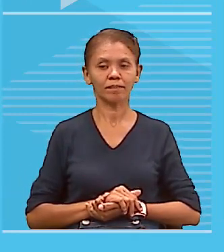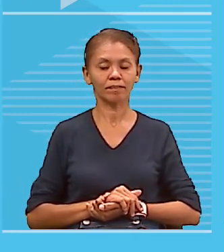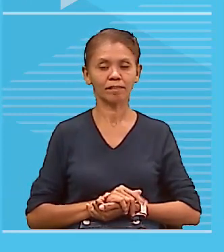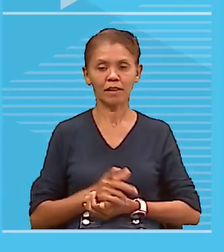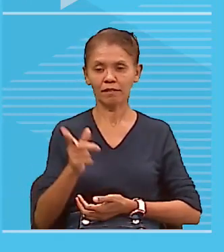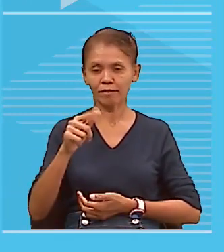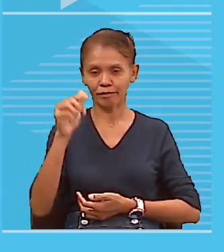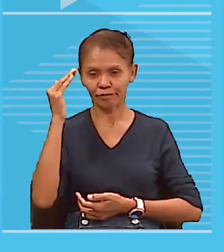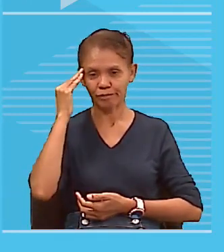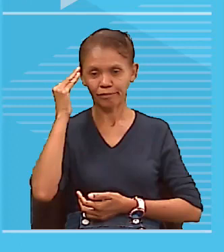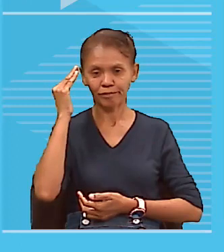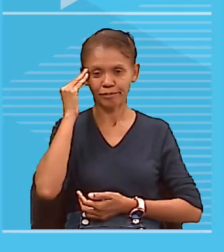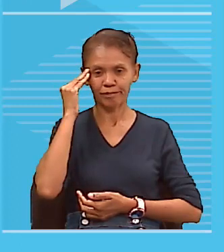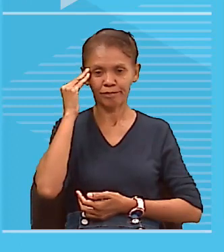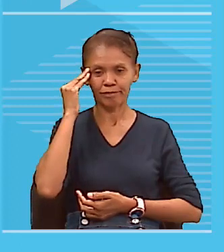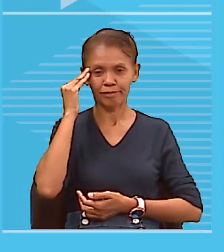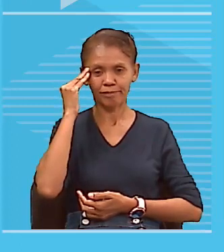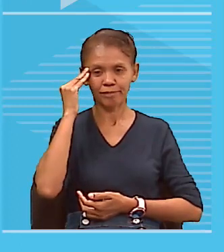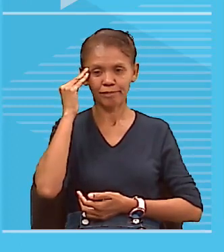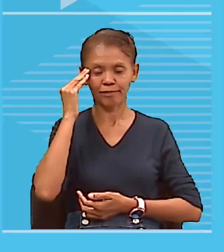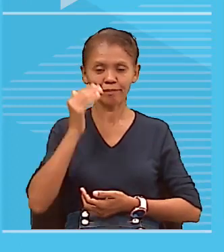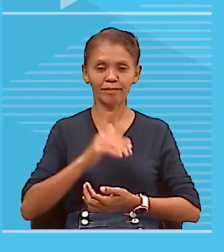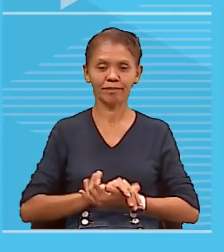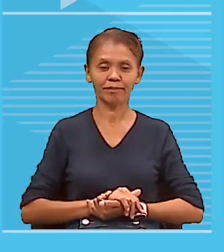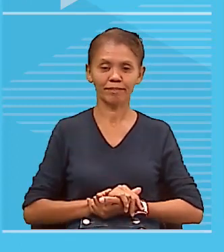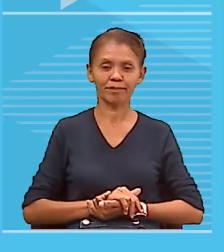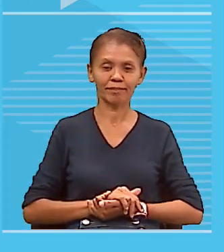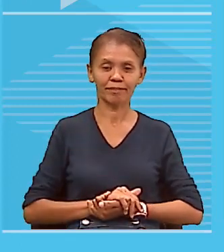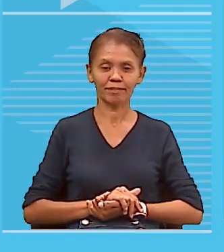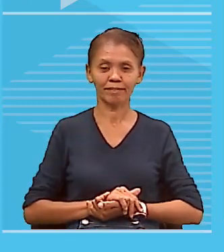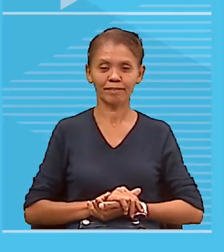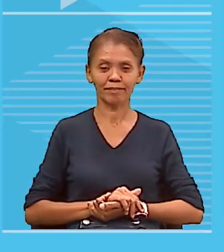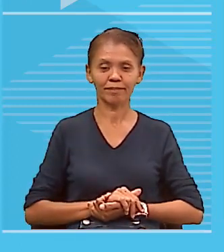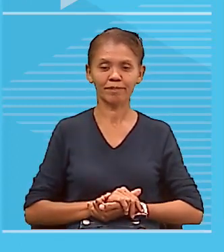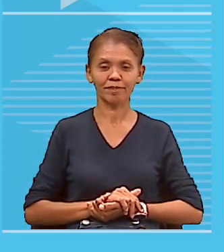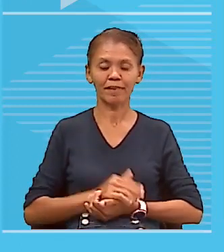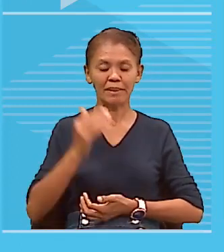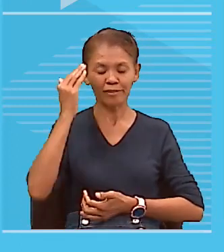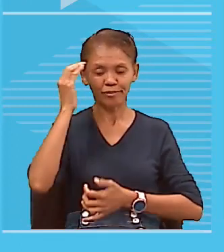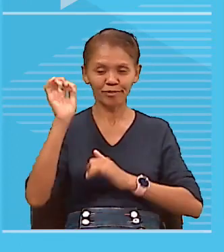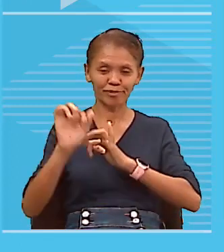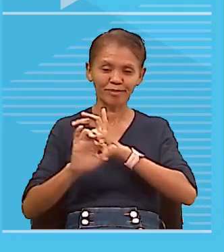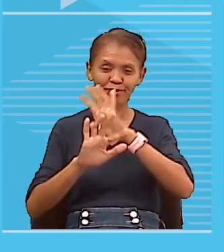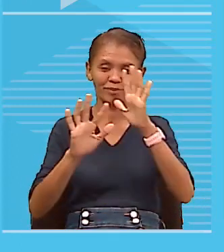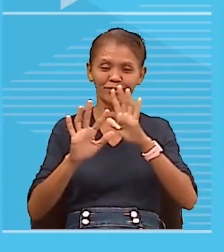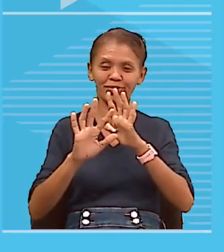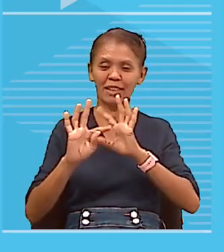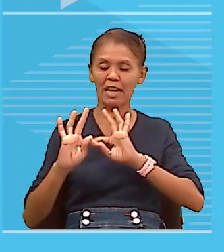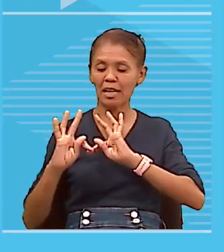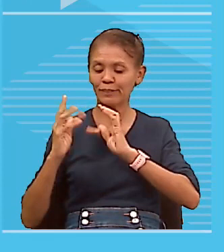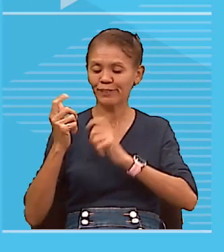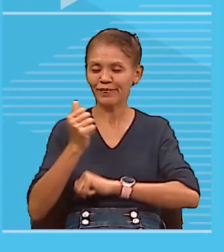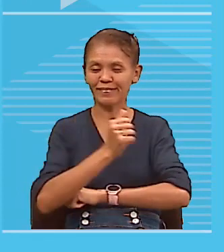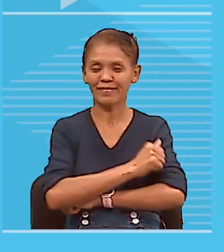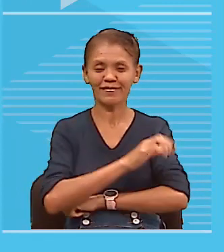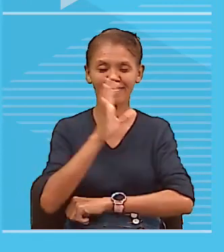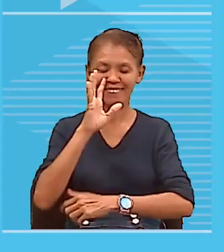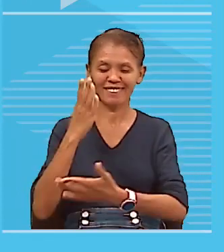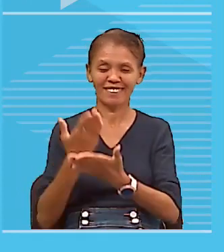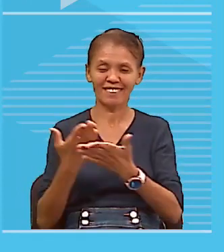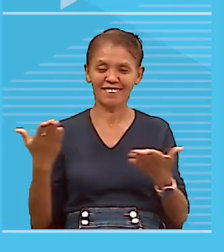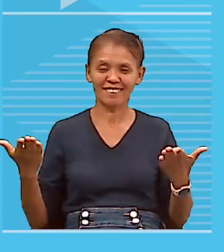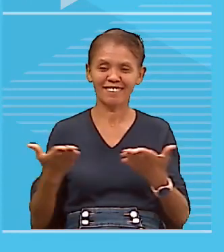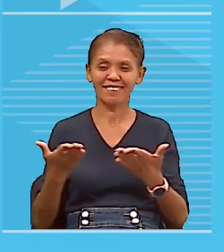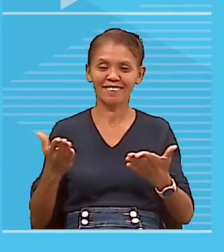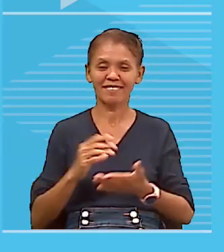Ficou entendido aí, Miqueias, meus amores de Lagoinha, Canavieira, Esperantina, Jack, Dulce, Adriana, tudo ok,